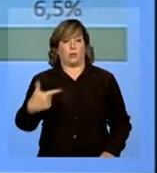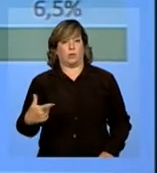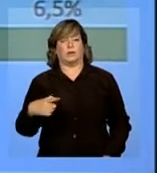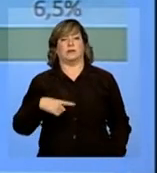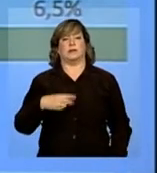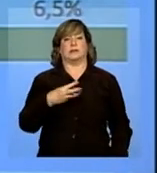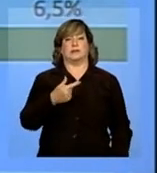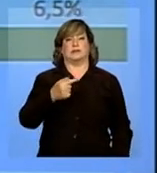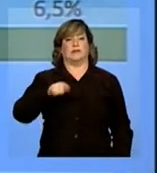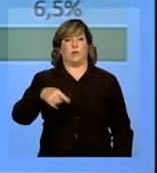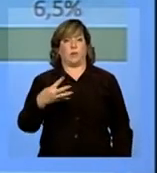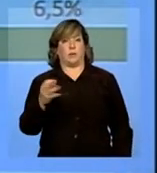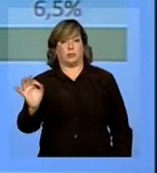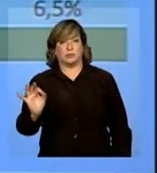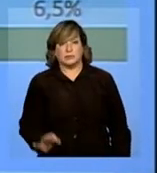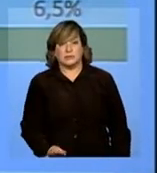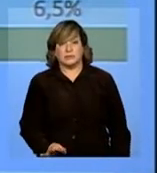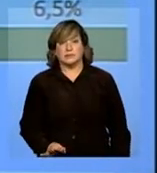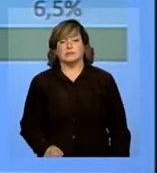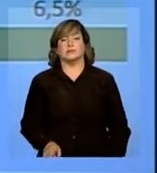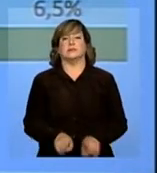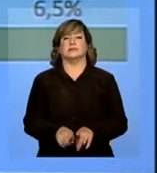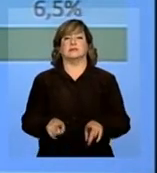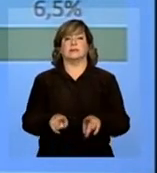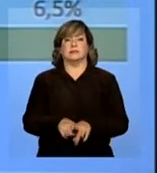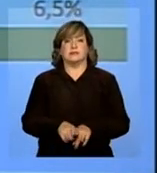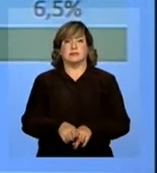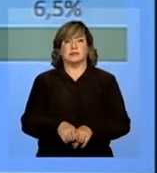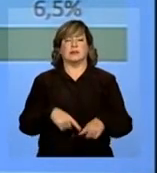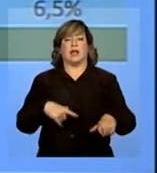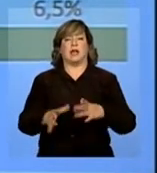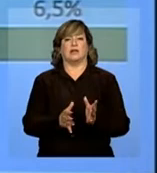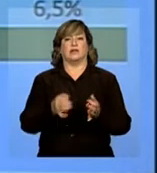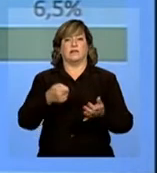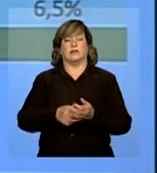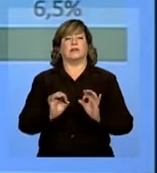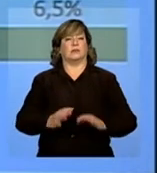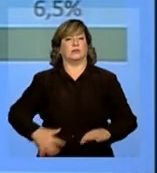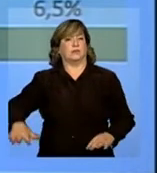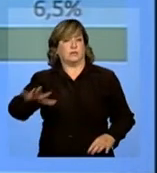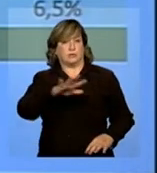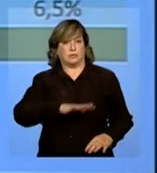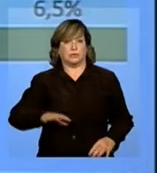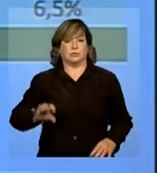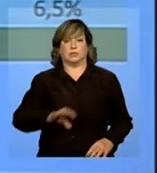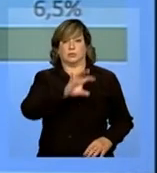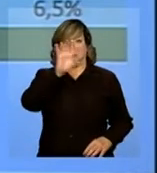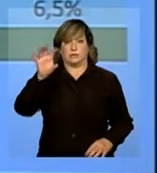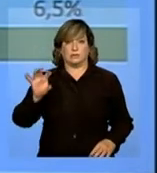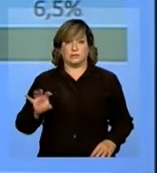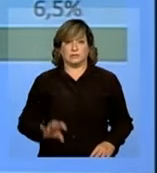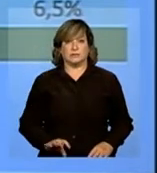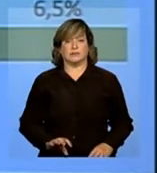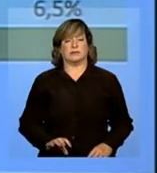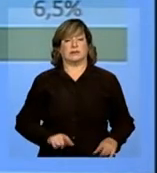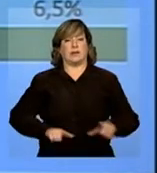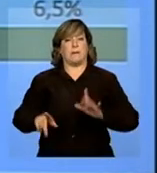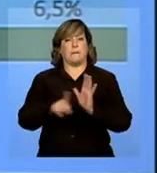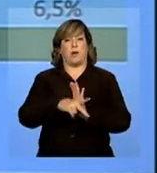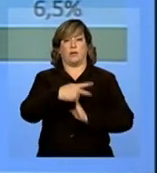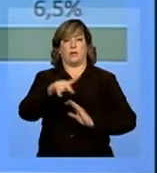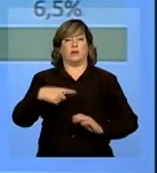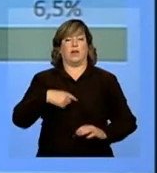37,4 por centro e ações afirmativas das instituições próprias acções próprias e